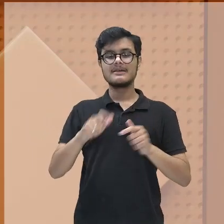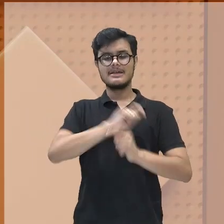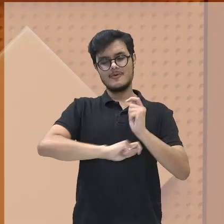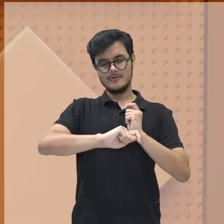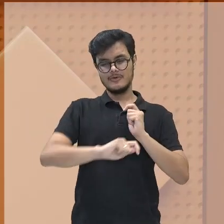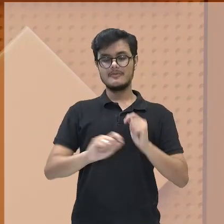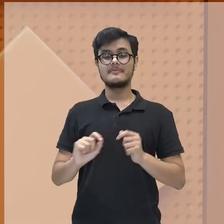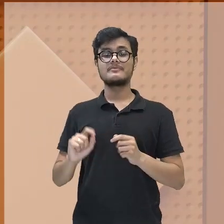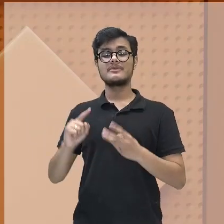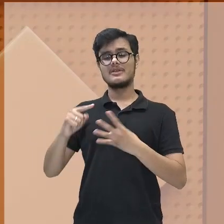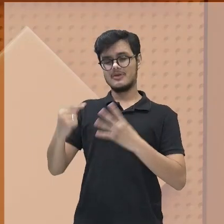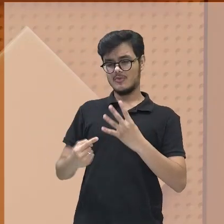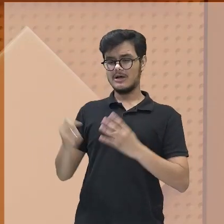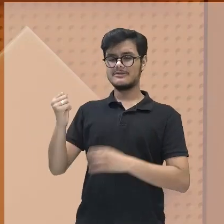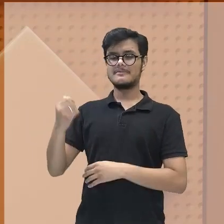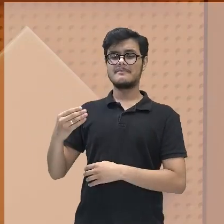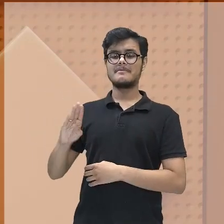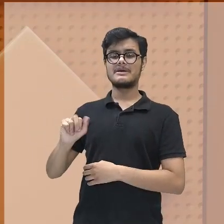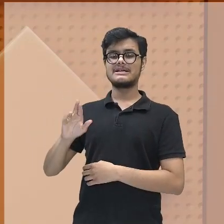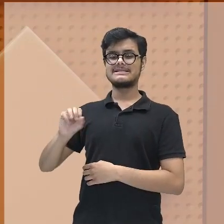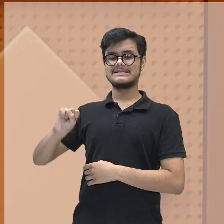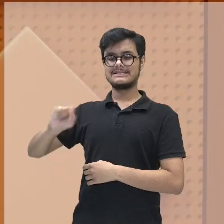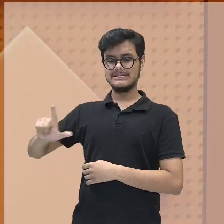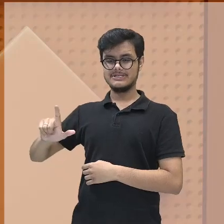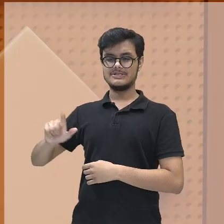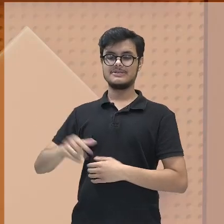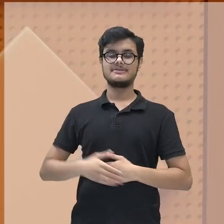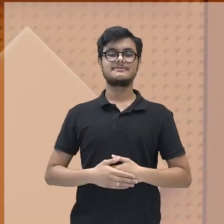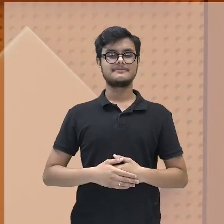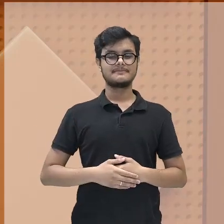e os 4 Brasis, né, elaborados aí